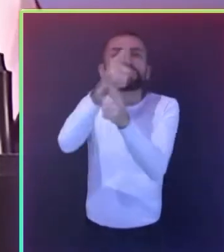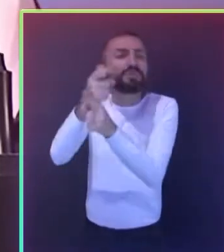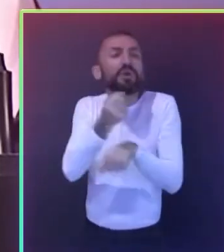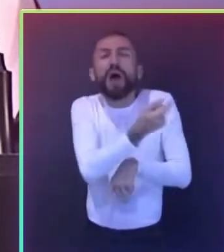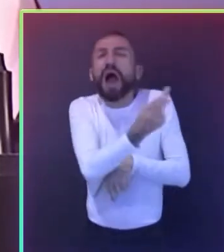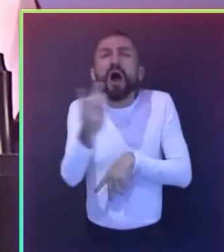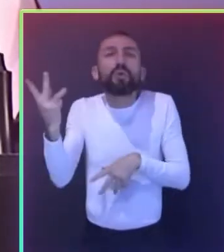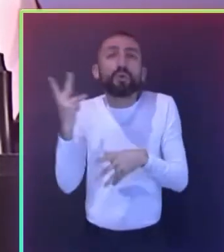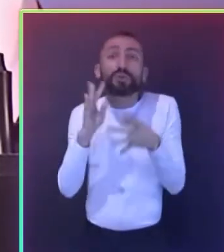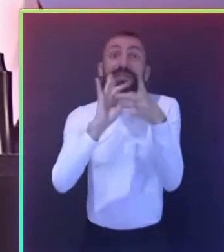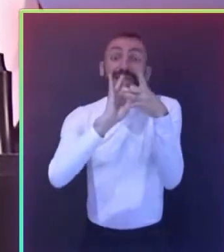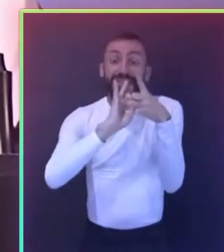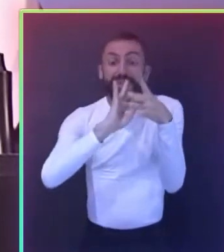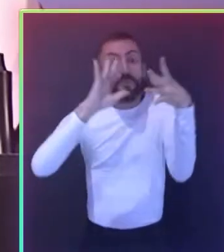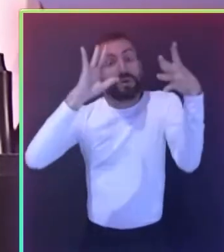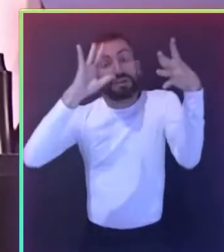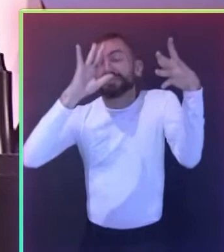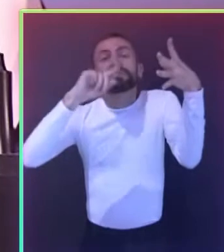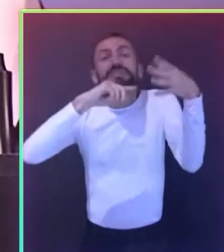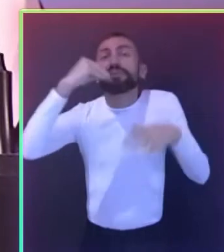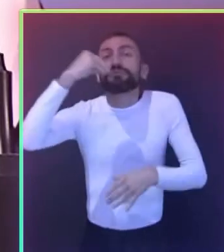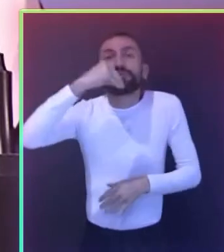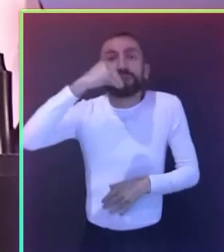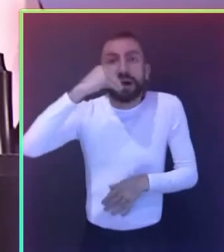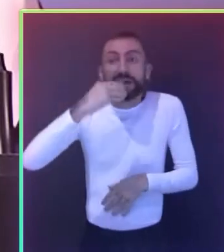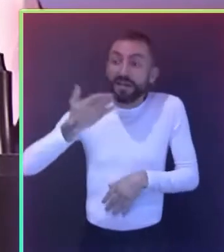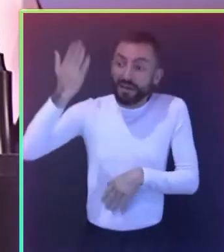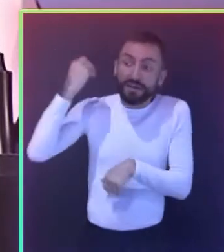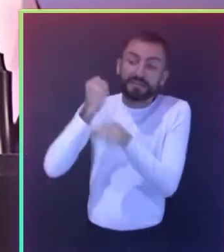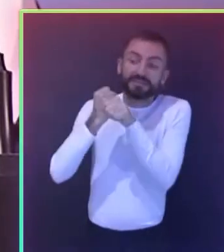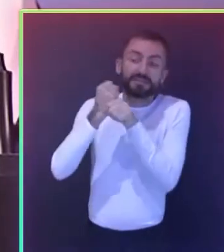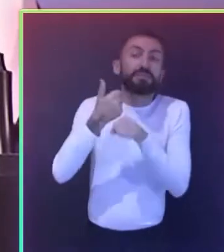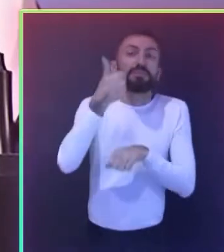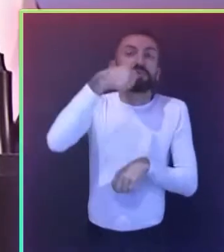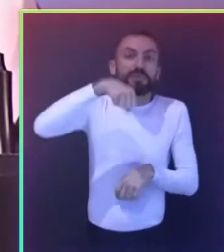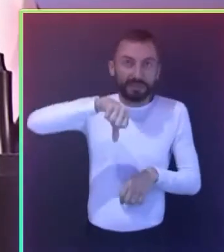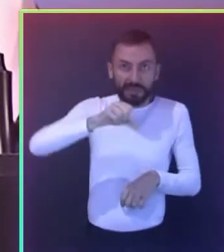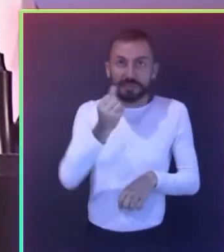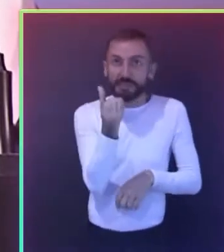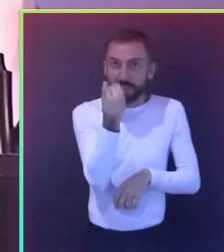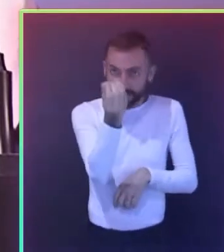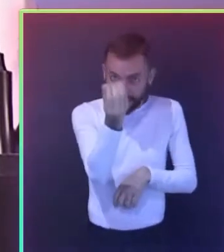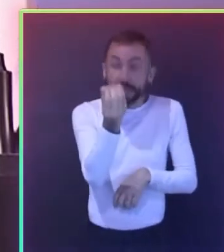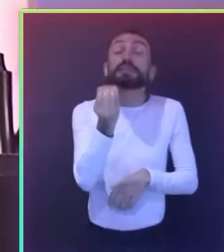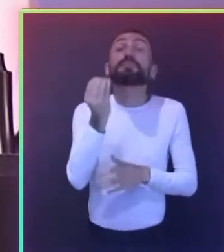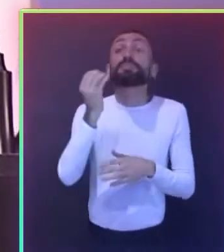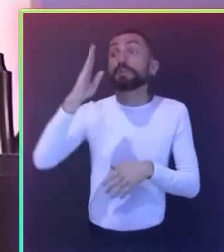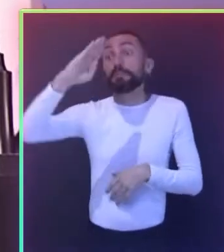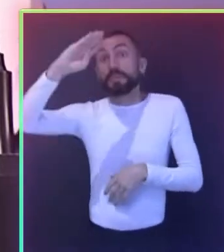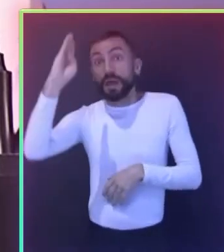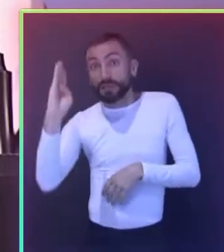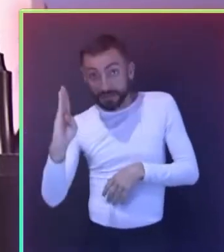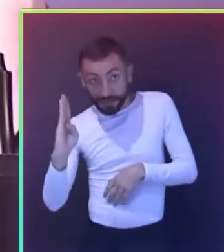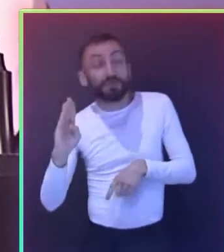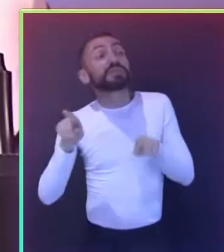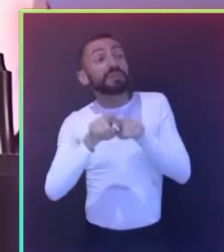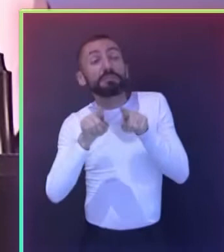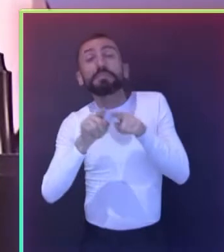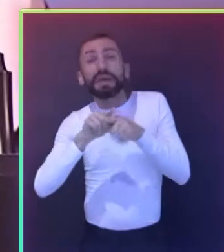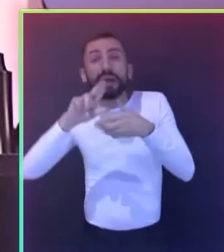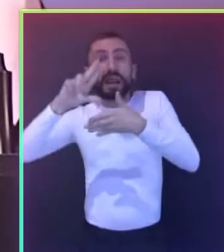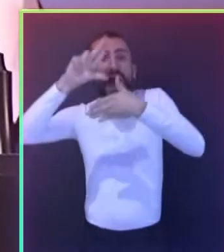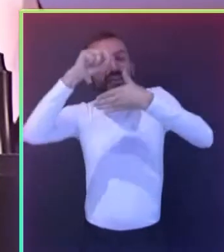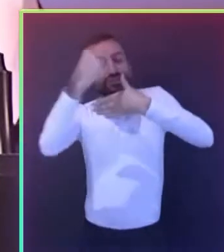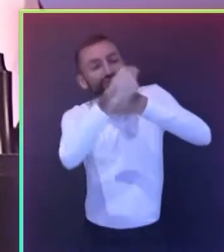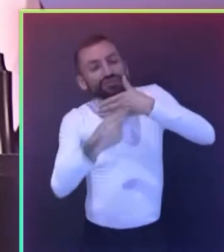democracia um dos anos 60 iniciava-se no Brasil e em alguns países latino-americanos longa